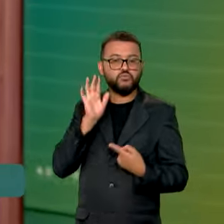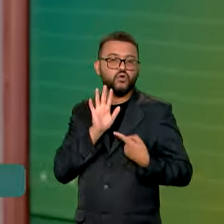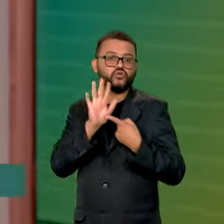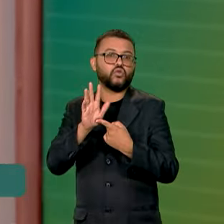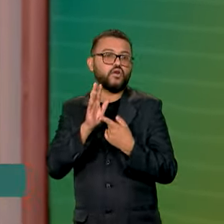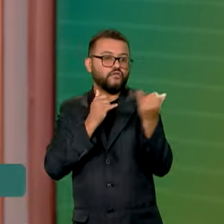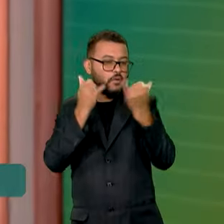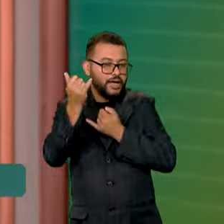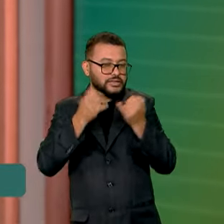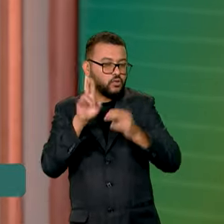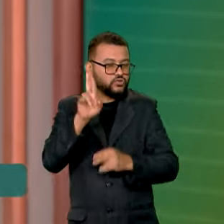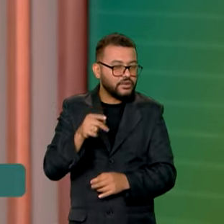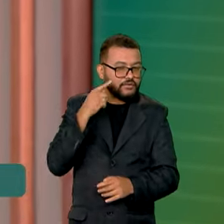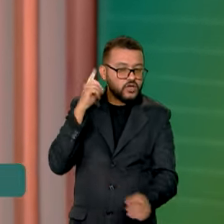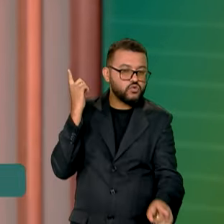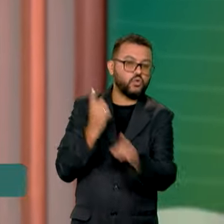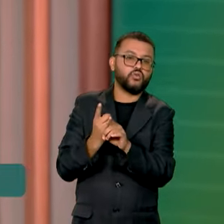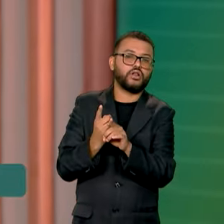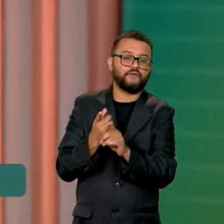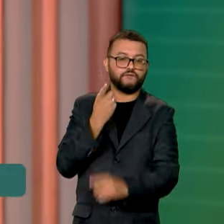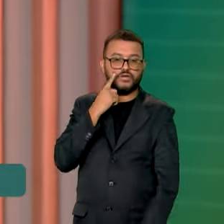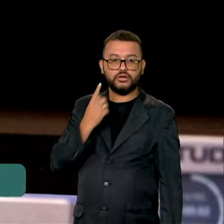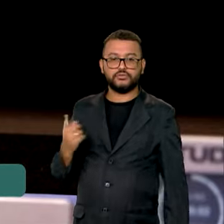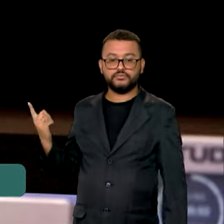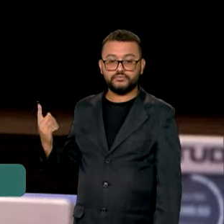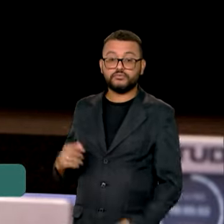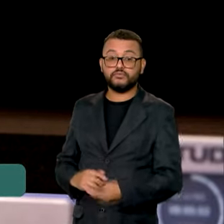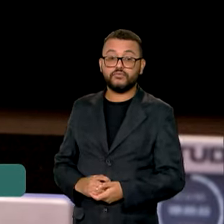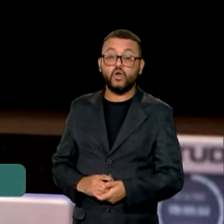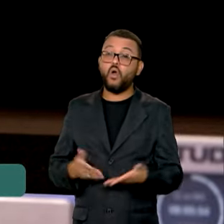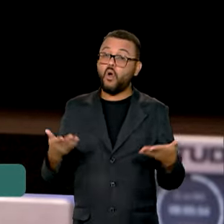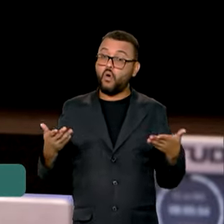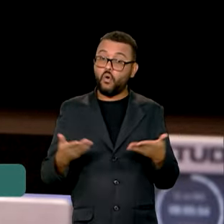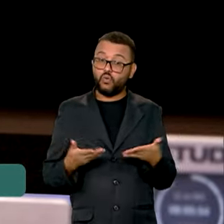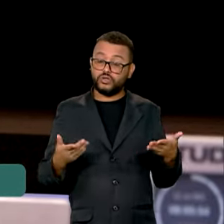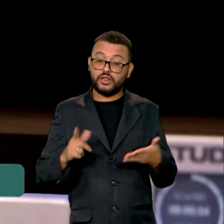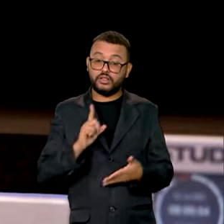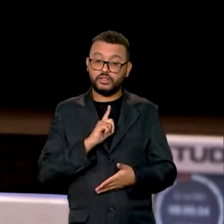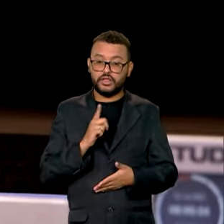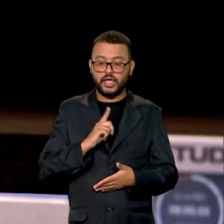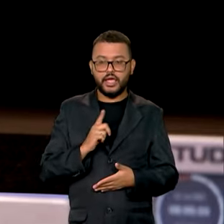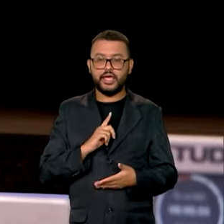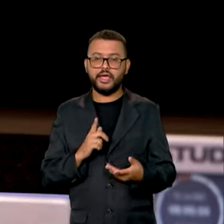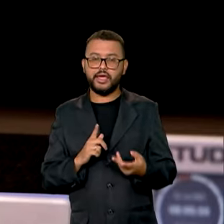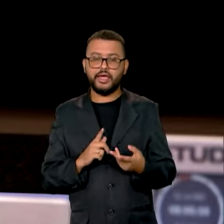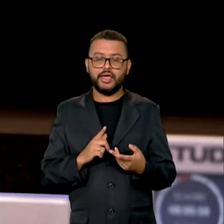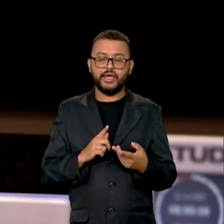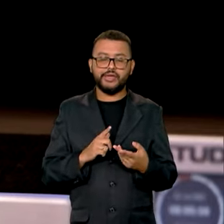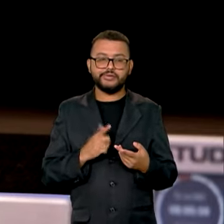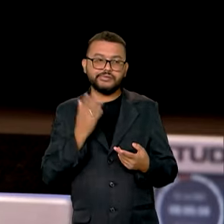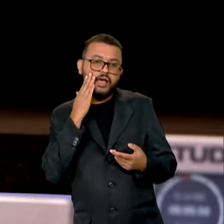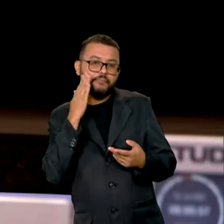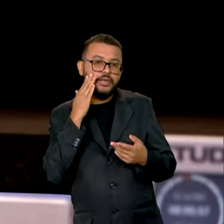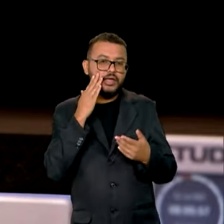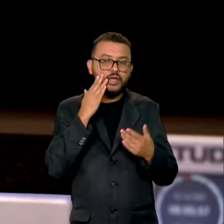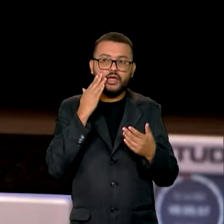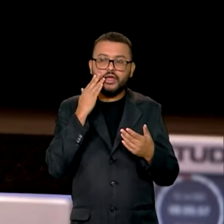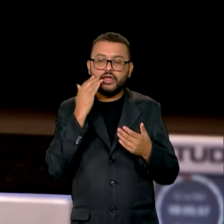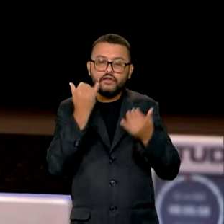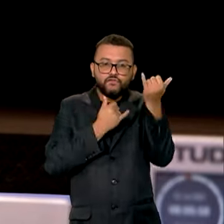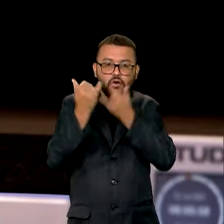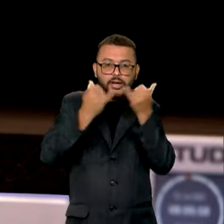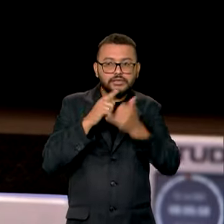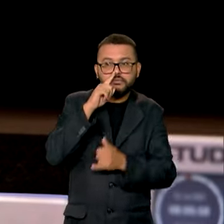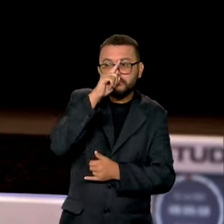ferramentas utilizadas nesse processo. Nós temos todo um mapa de risco que nossos